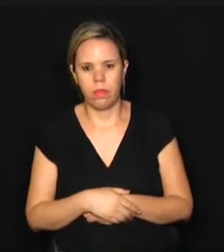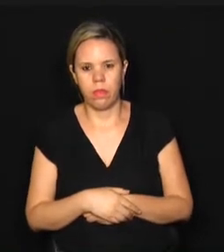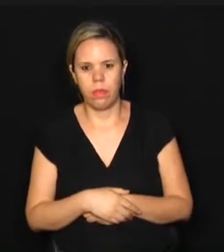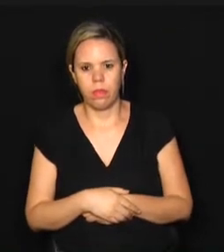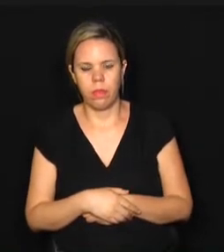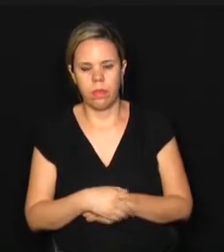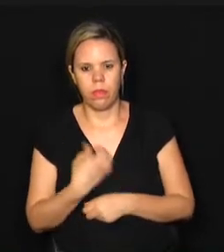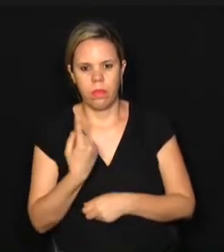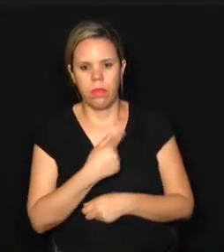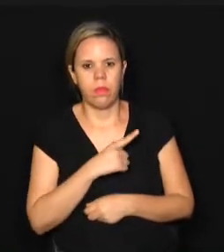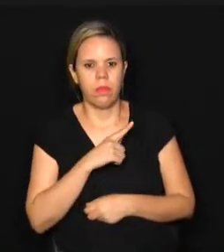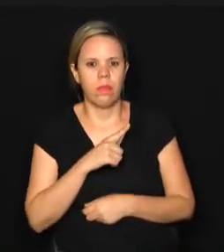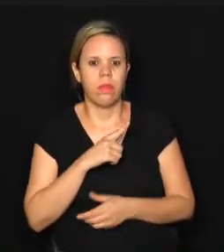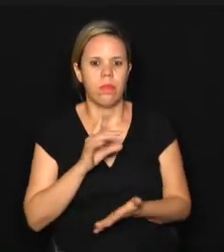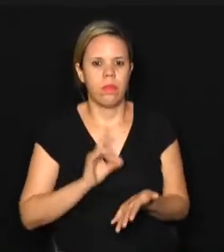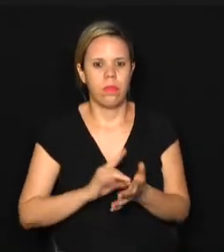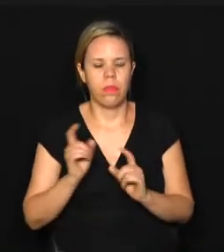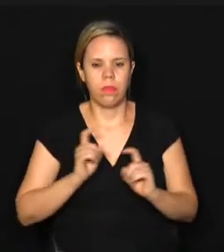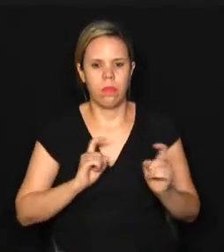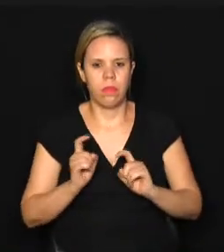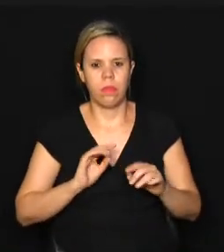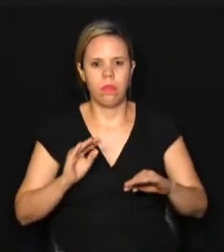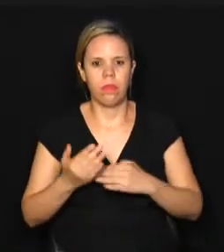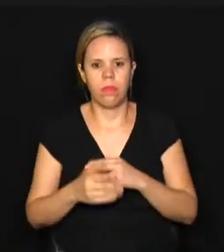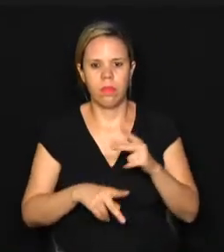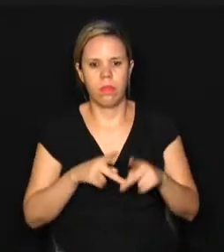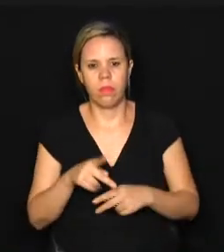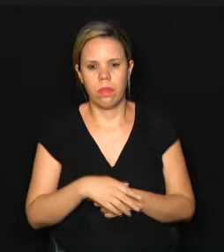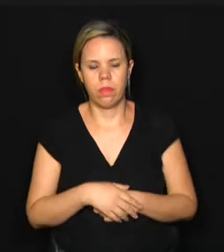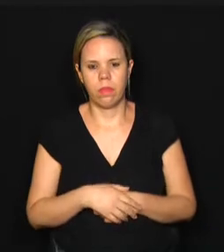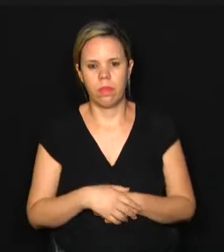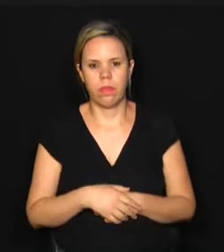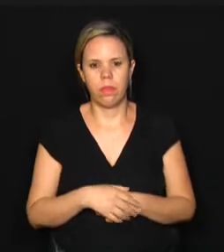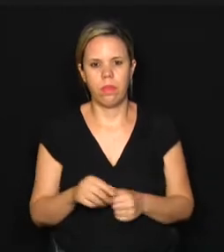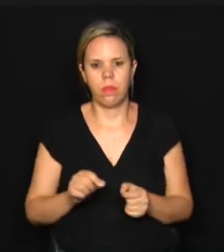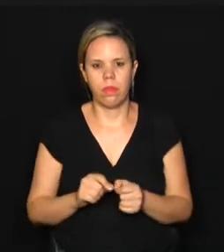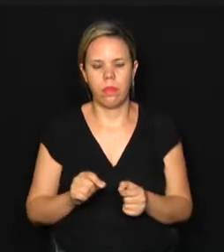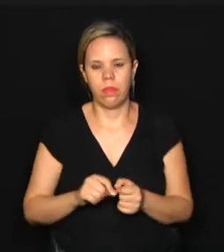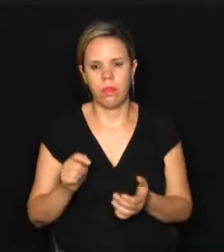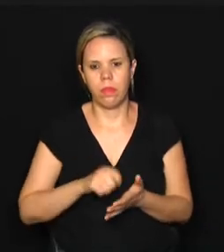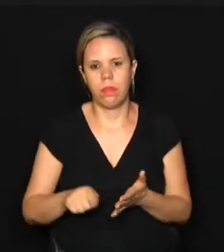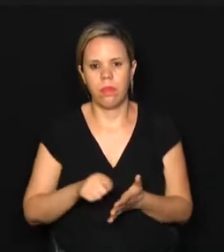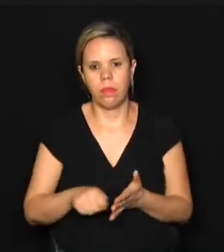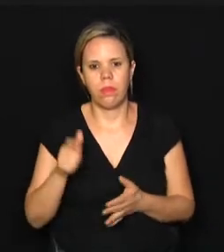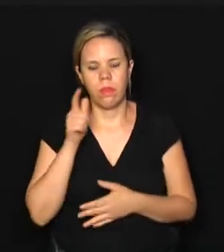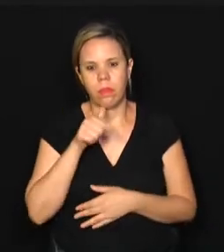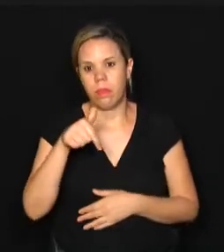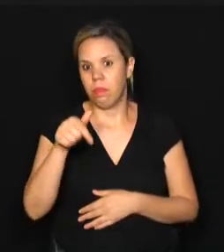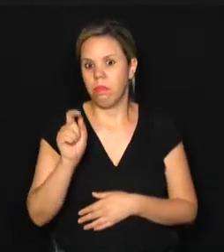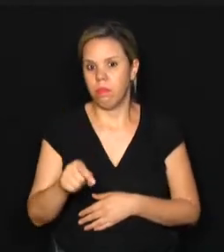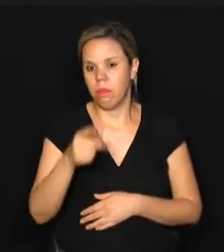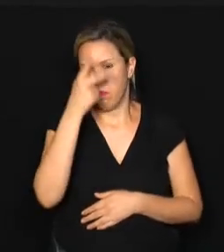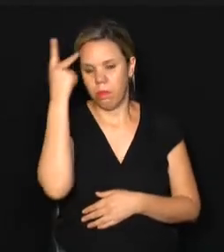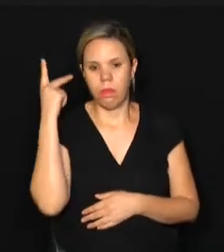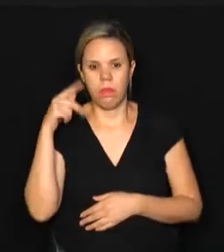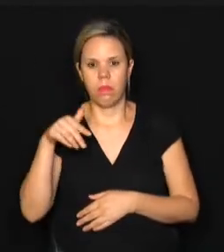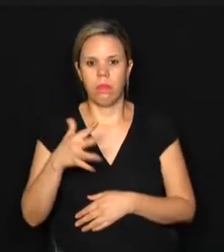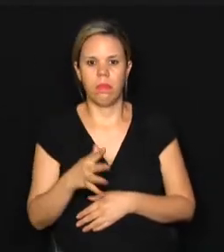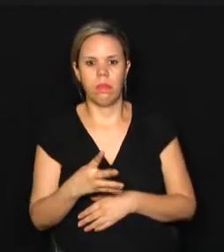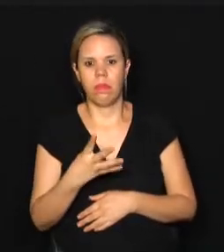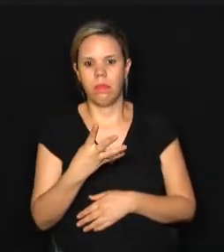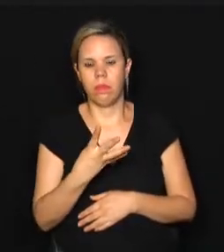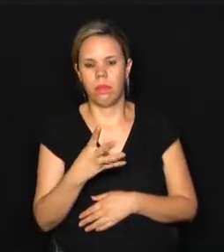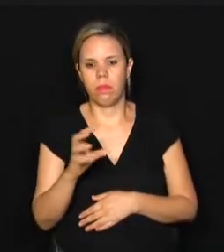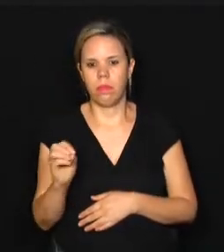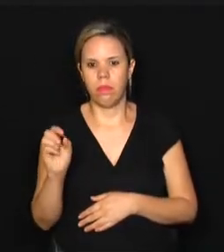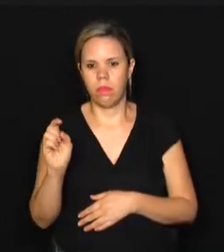a gente tem realizado reunião de bairro com as pessoas, a gente fez um abaixo-assinado que conseguiu 7.000 assinaturas, Pedreira tem mais ou menos 48.000